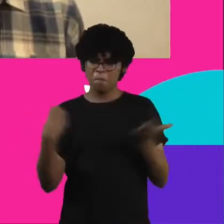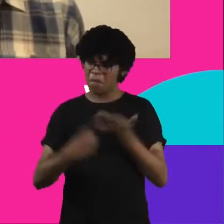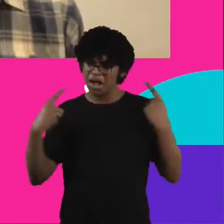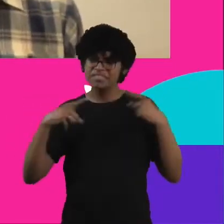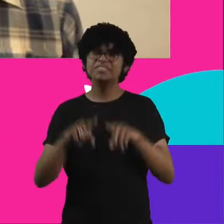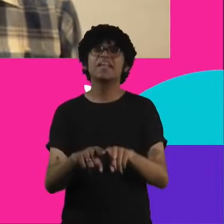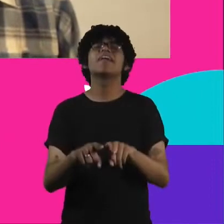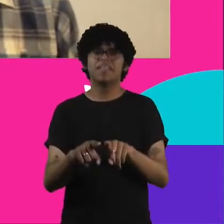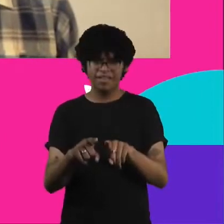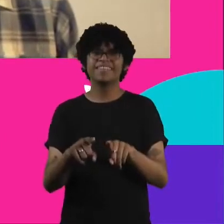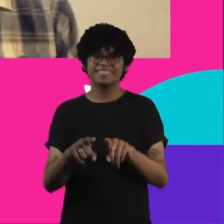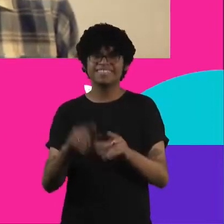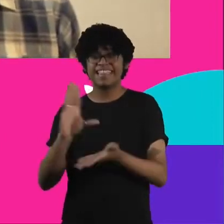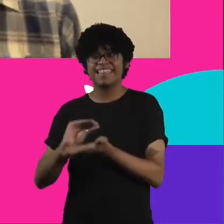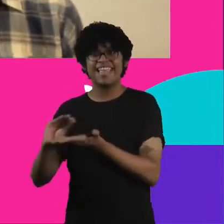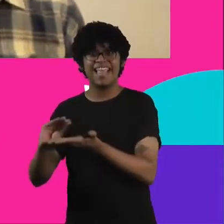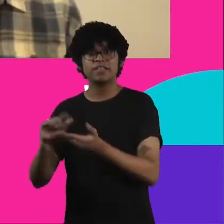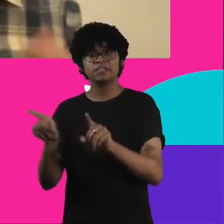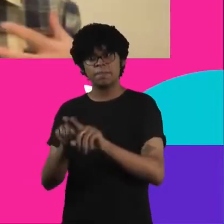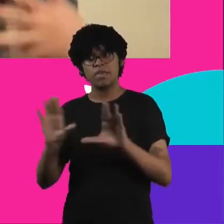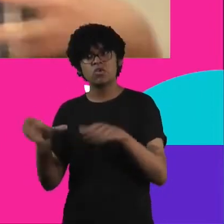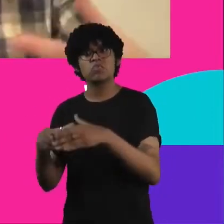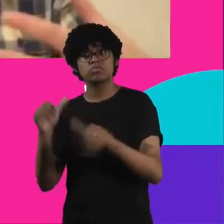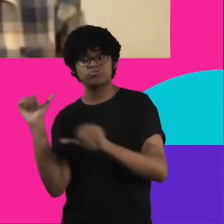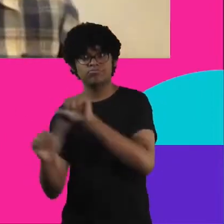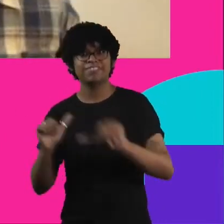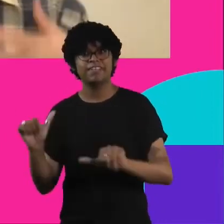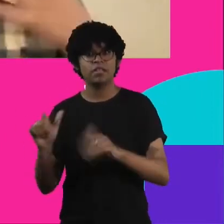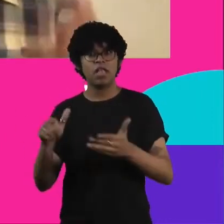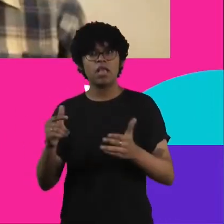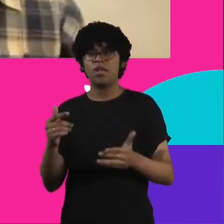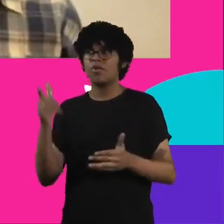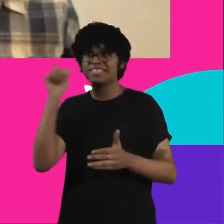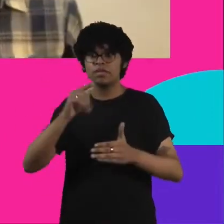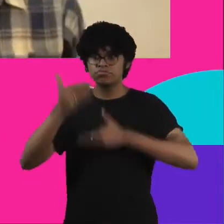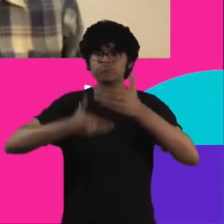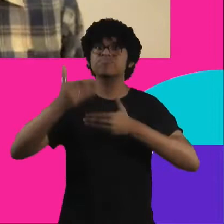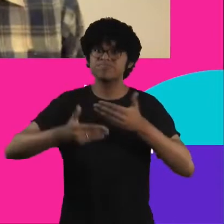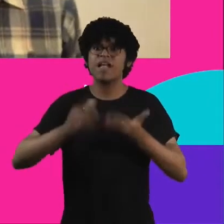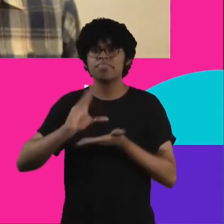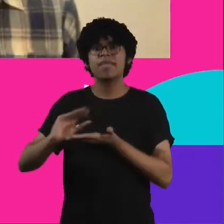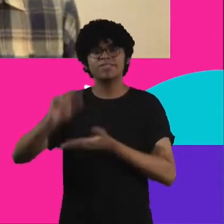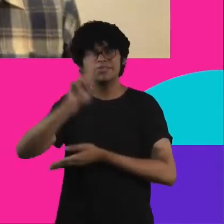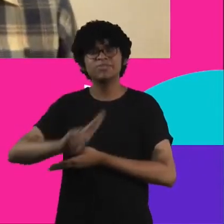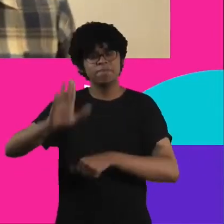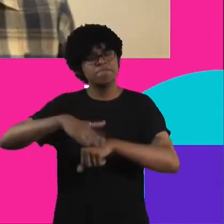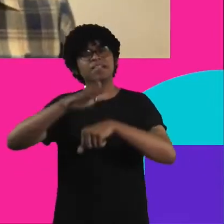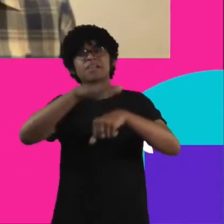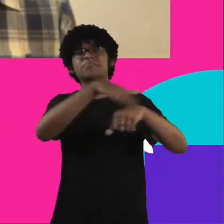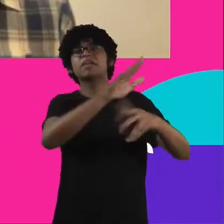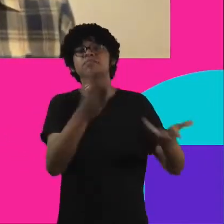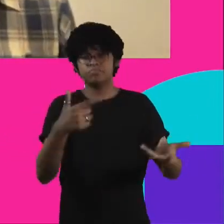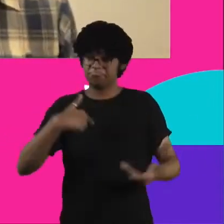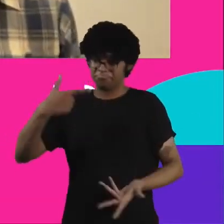parceria muito poderosa entre os cientistas de dados e os atores de mudança social, que nos permitem seguir adiante e fazer